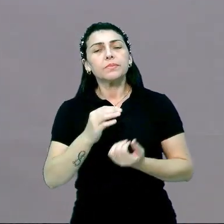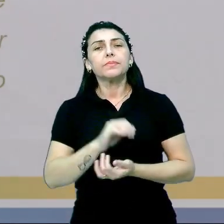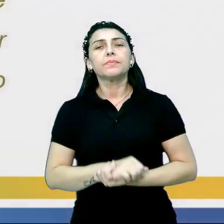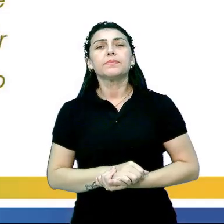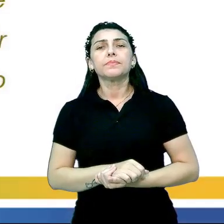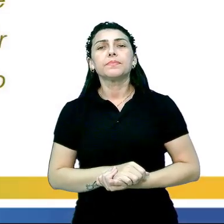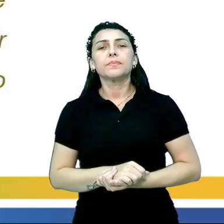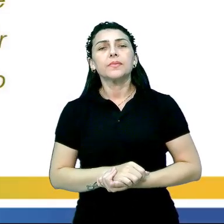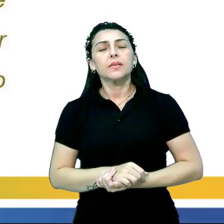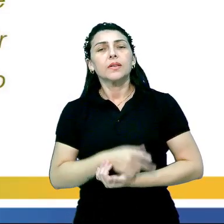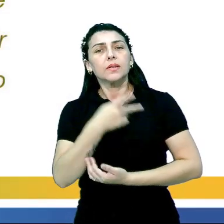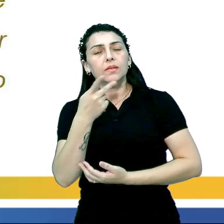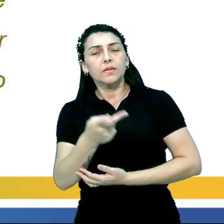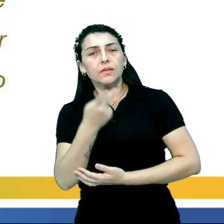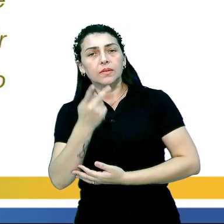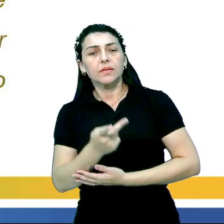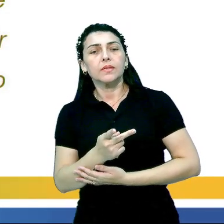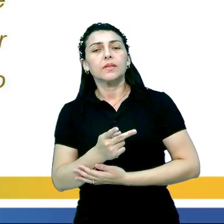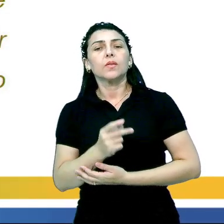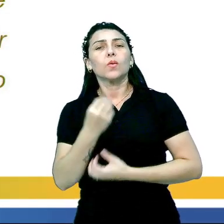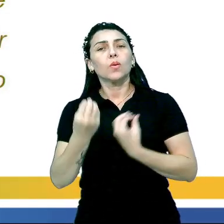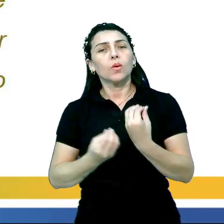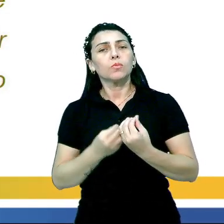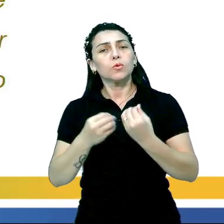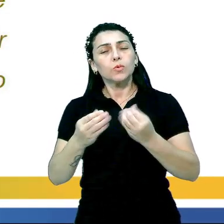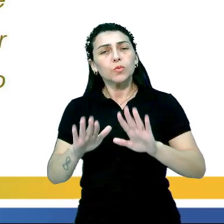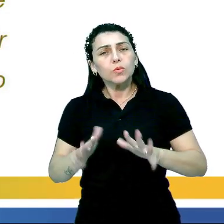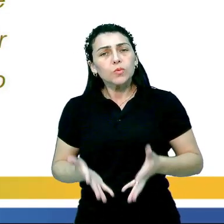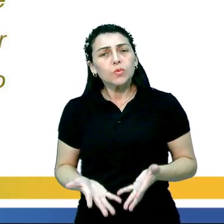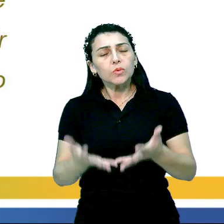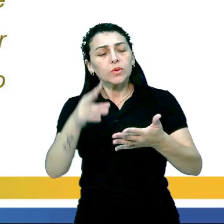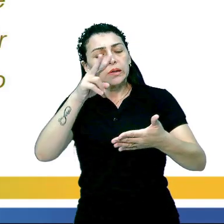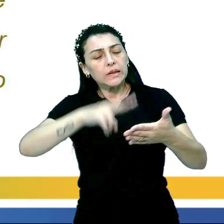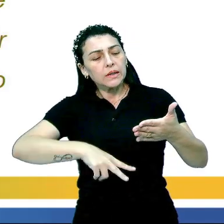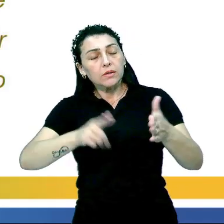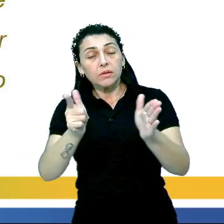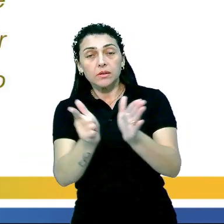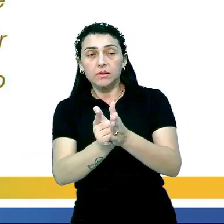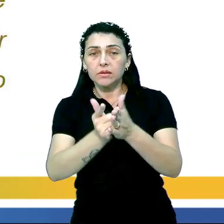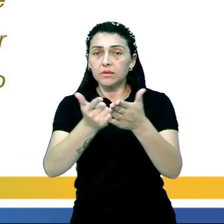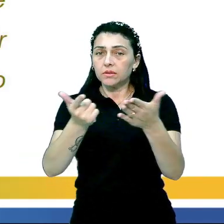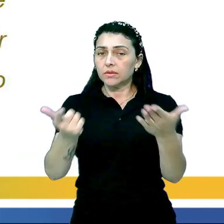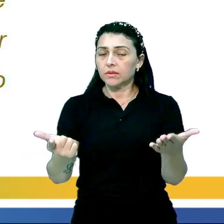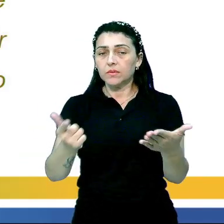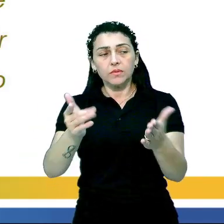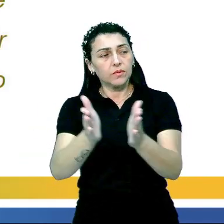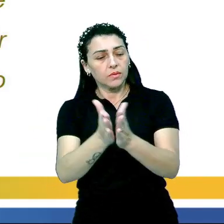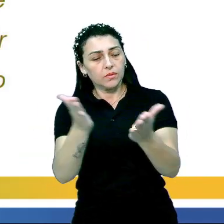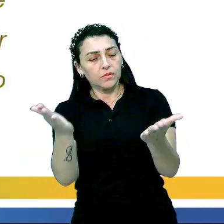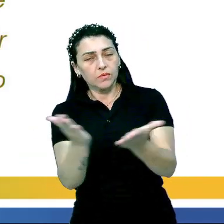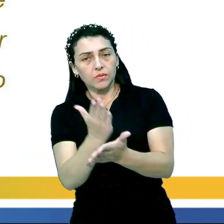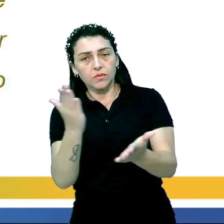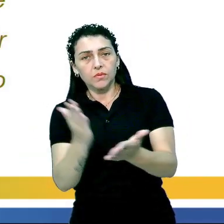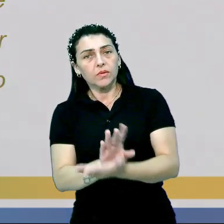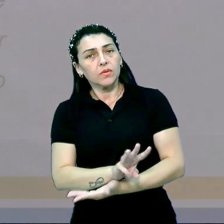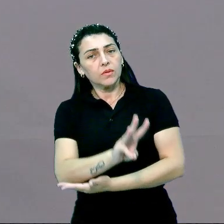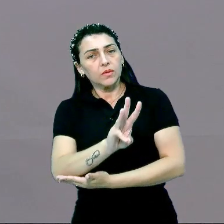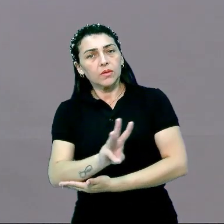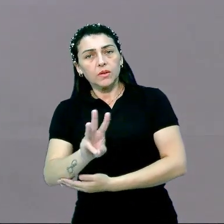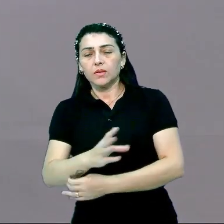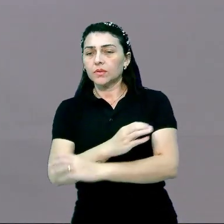modo? E aí eu digo assim, através do incentivo à leitura de jornais, livros e